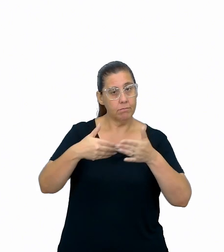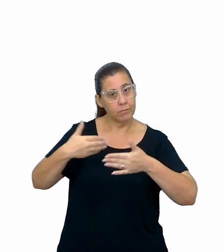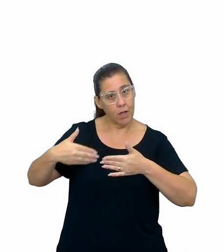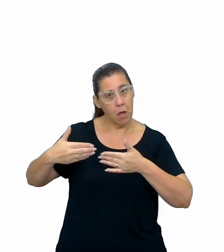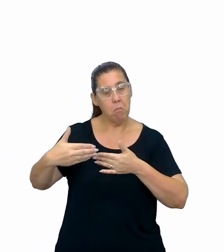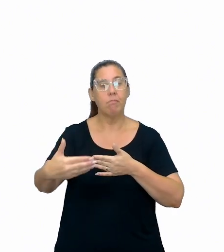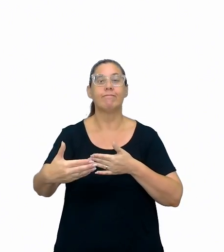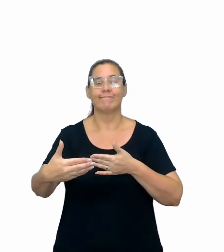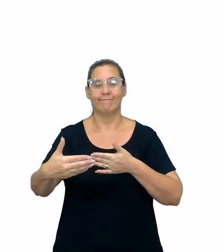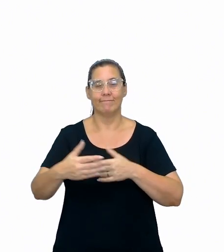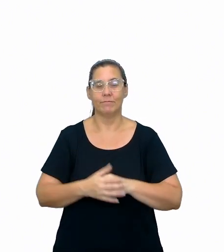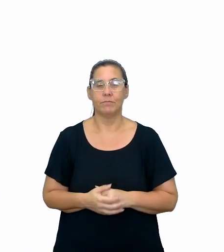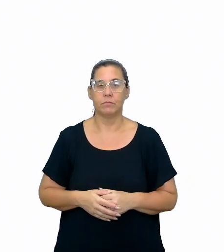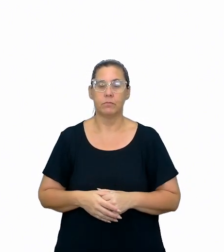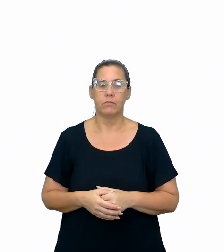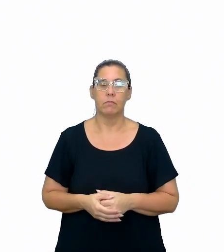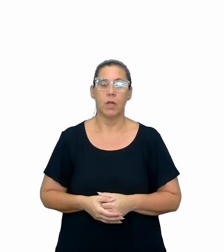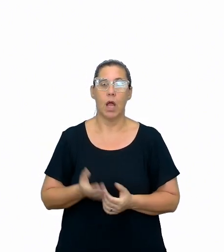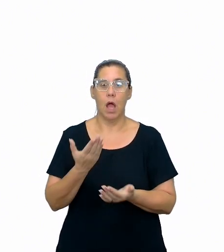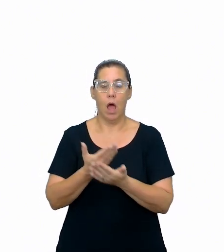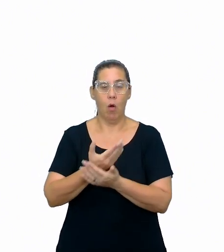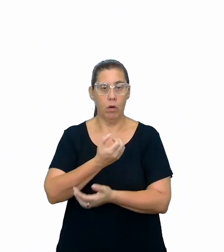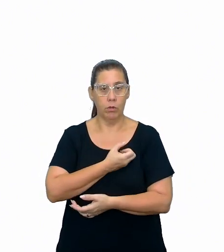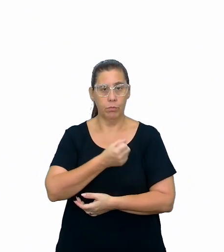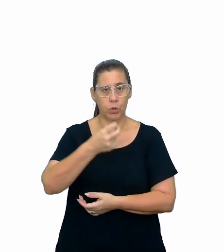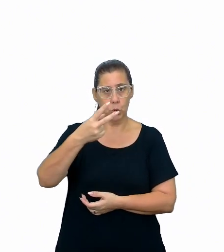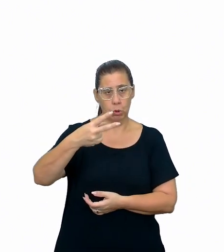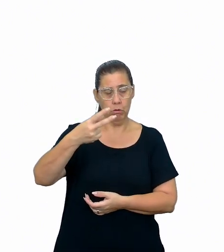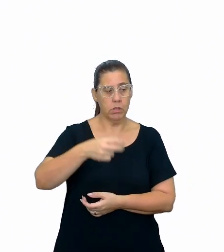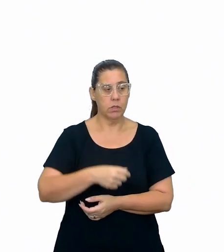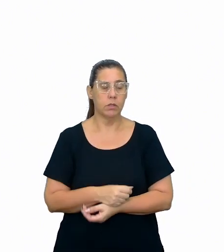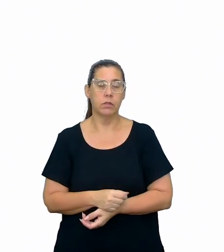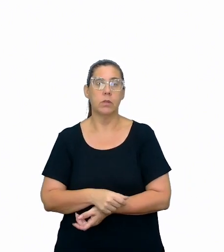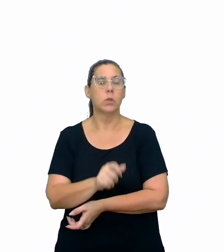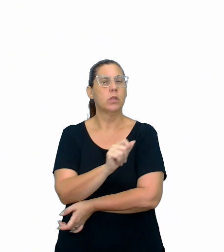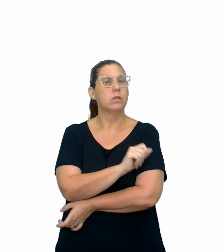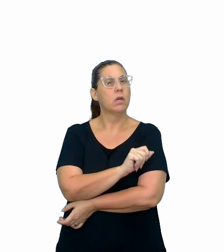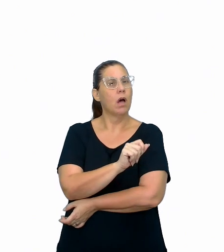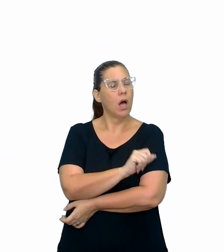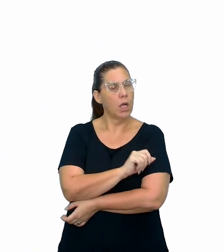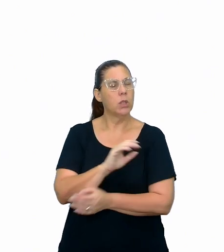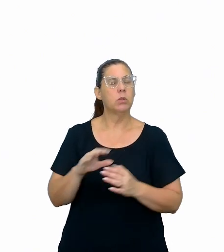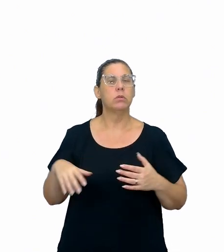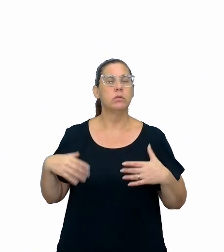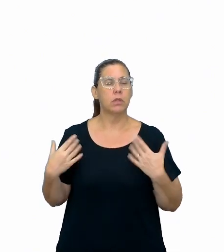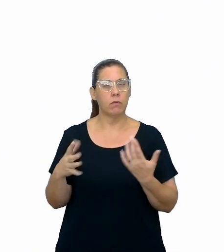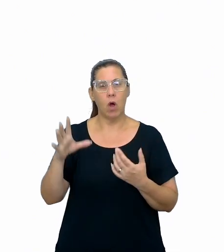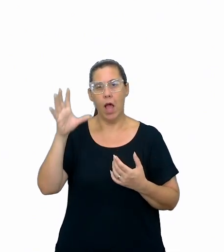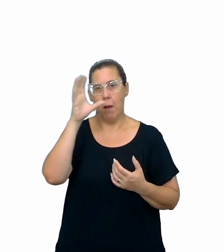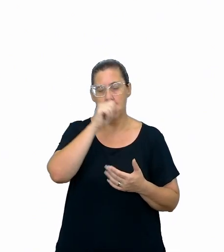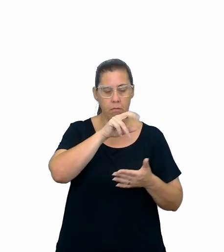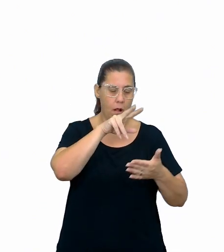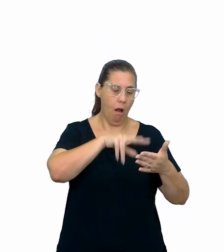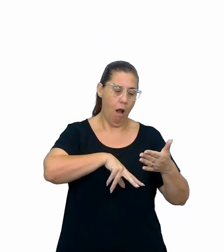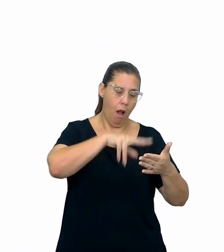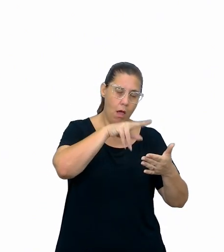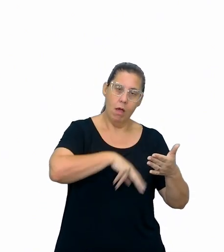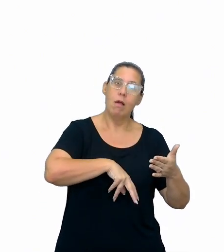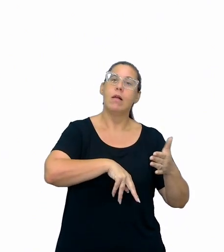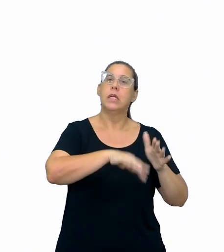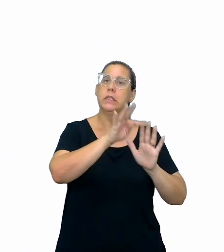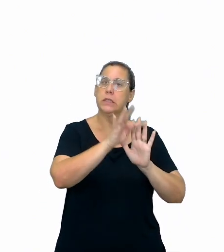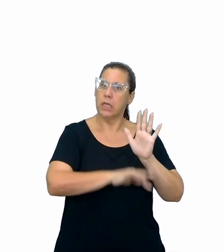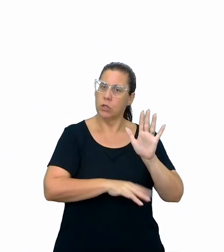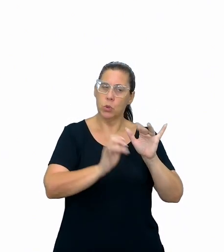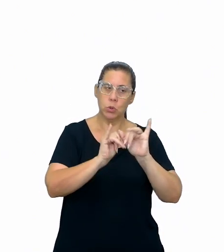desse trabalho. Na aula 2, os estudantes vão, então, aprendendo a ler textos